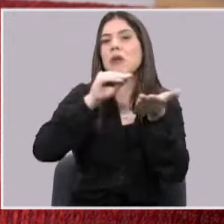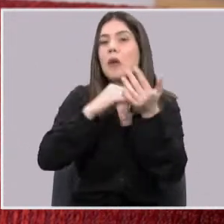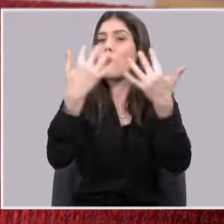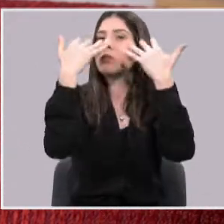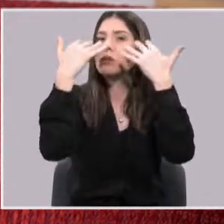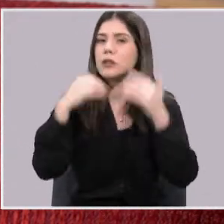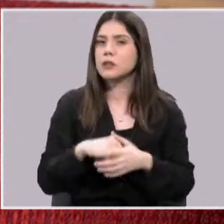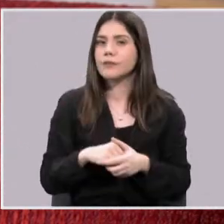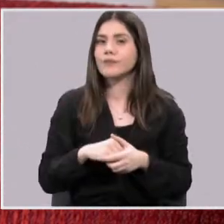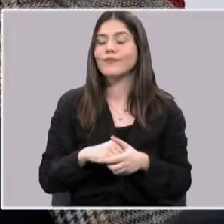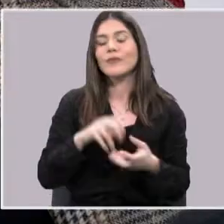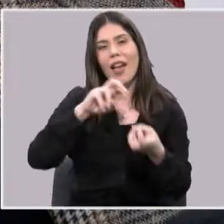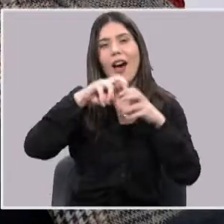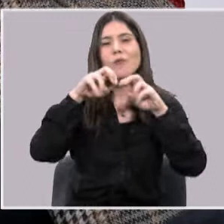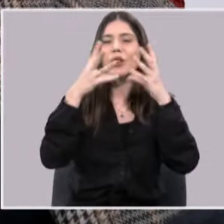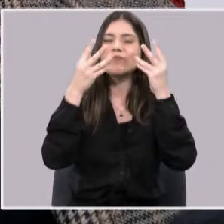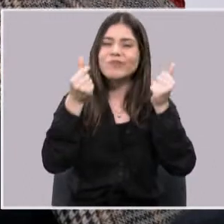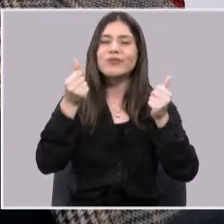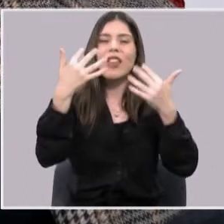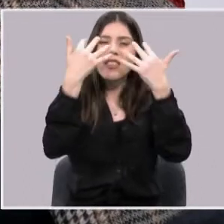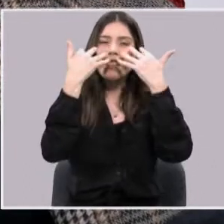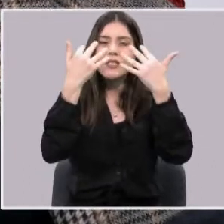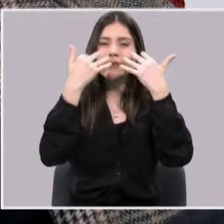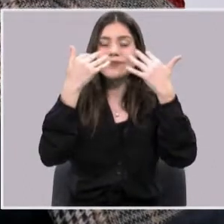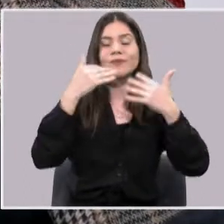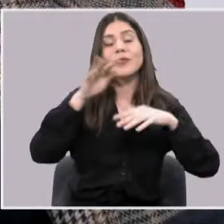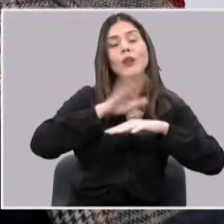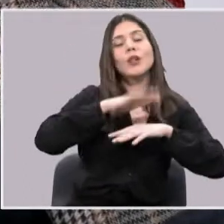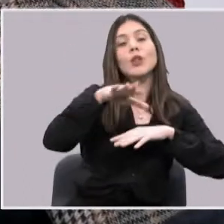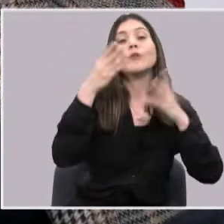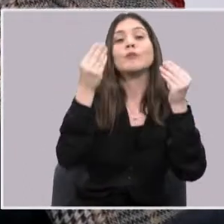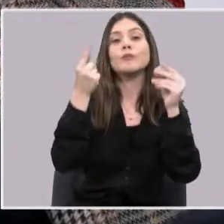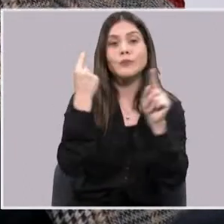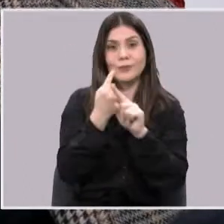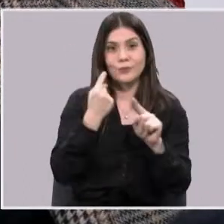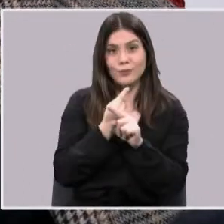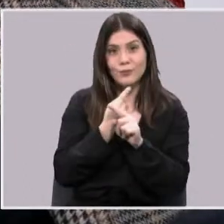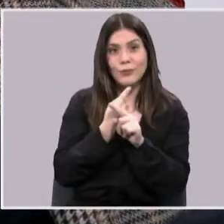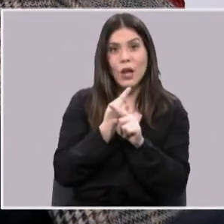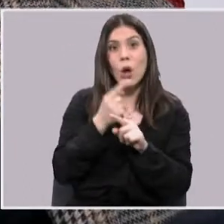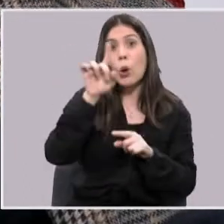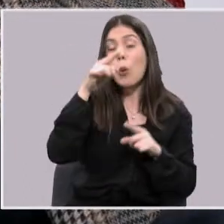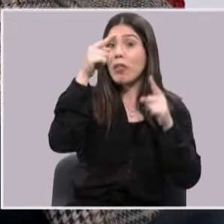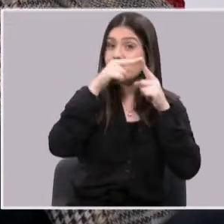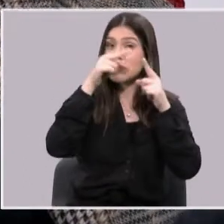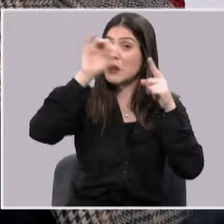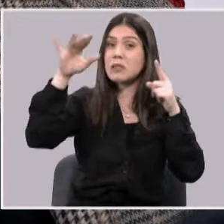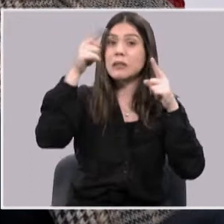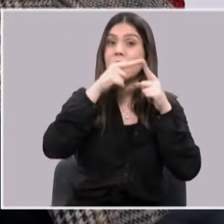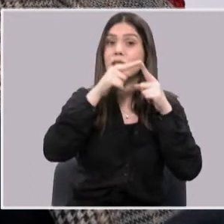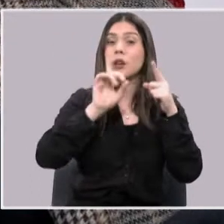news? Há um problema de qualidade da informação que é potenciado por várias coisas. Uma delas é o facto de